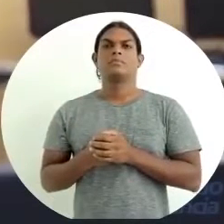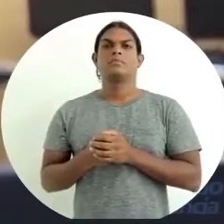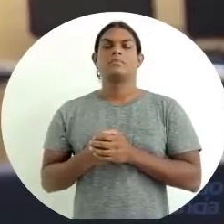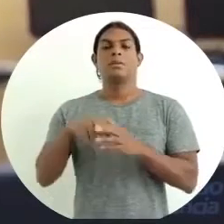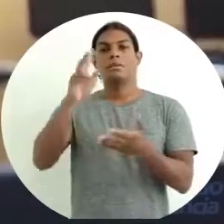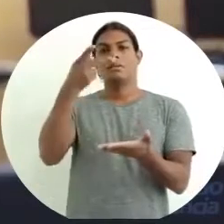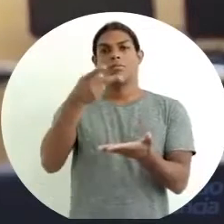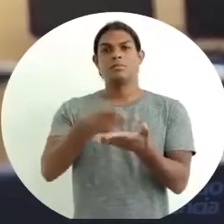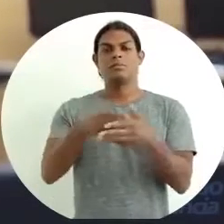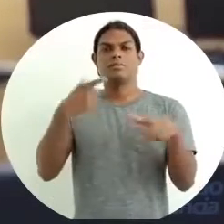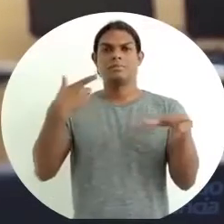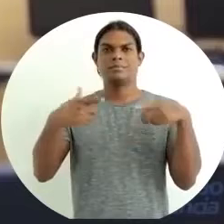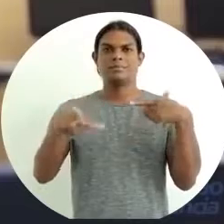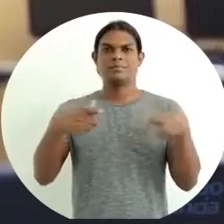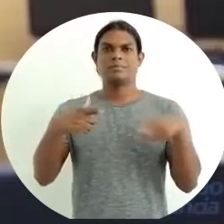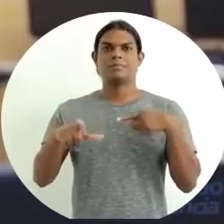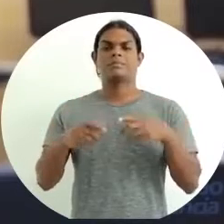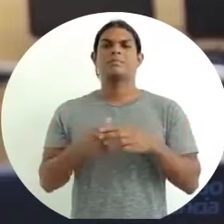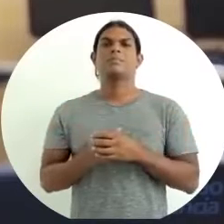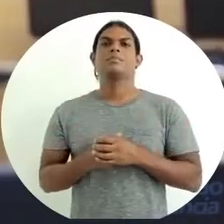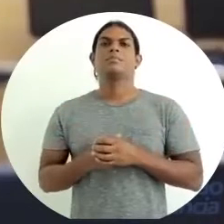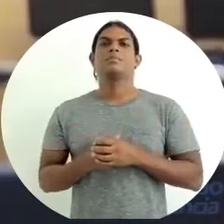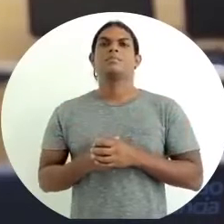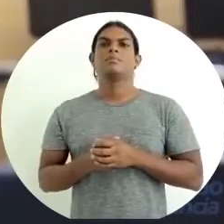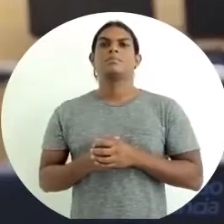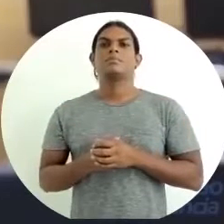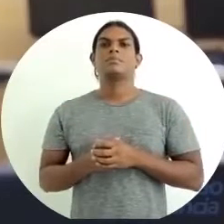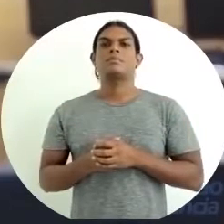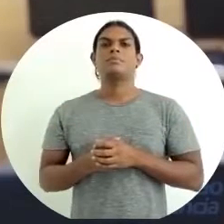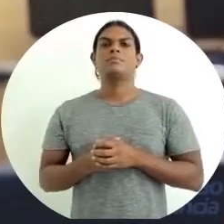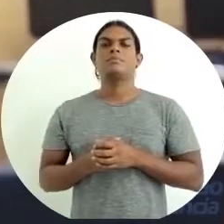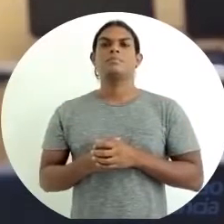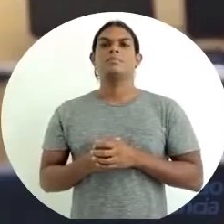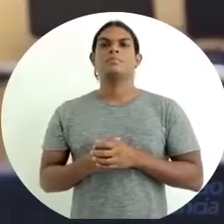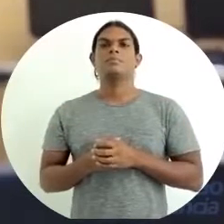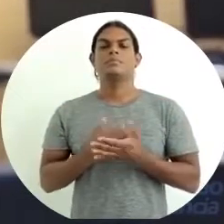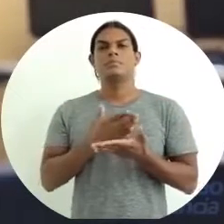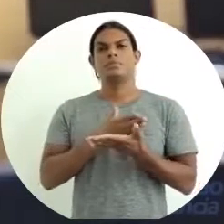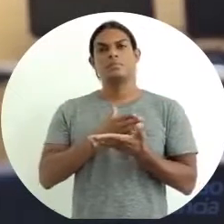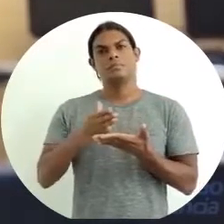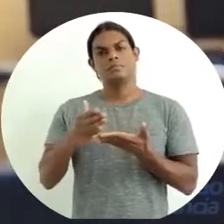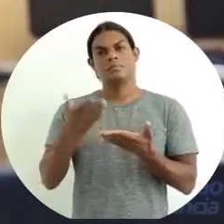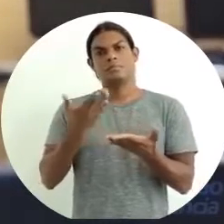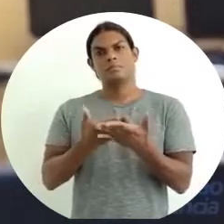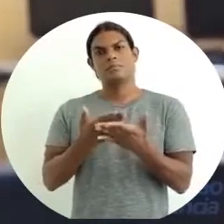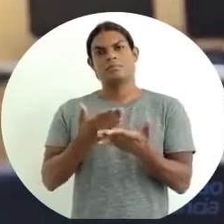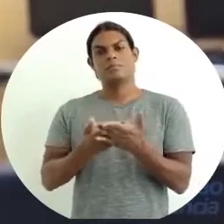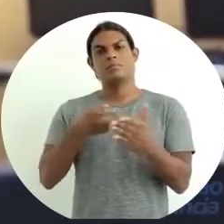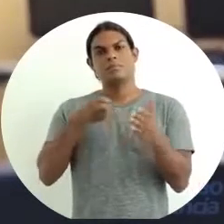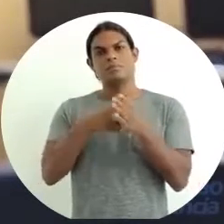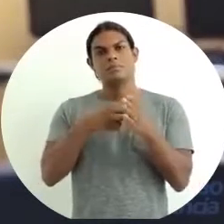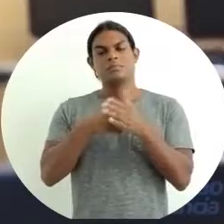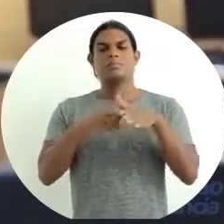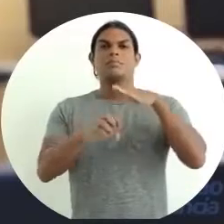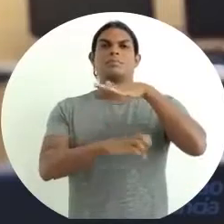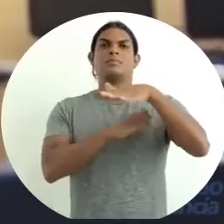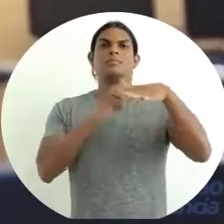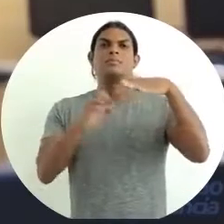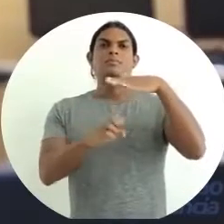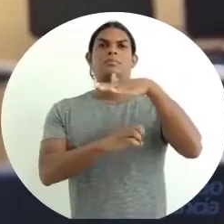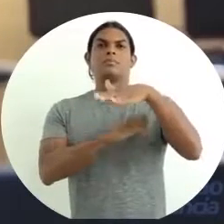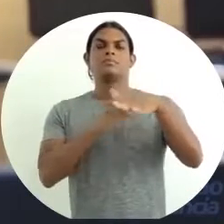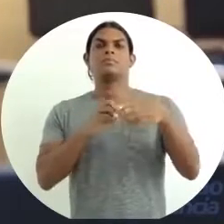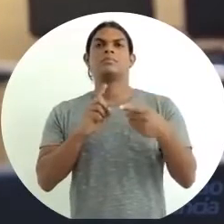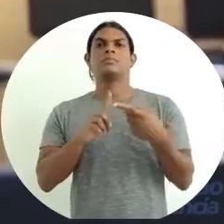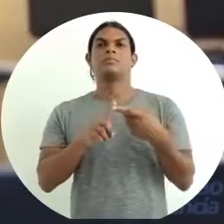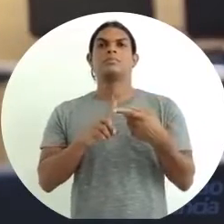situação de acidente de trabalho. Então, nós vamos encontrar logo, de início, a obrigatoriedade das empresas,